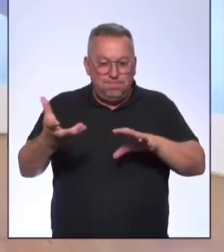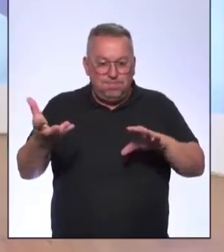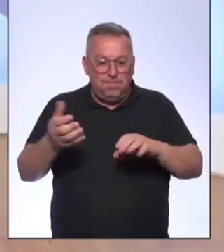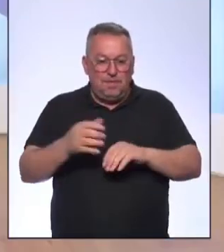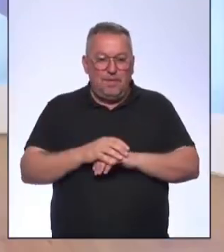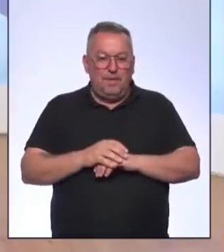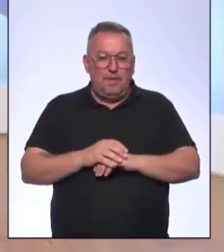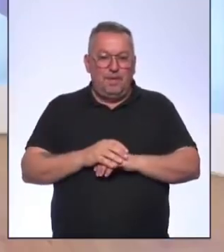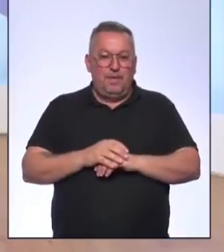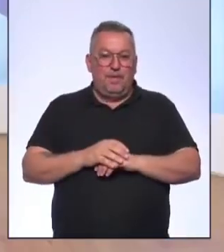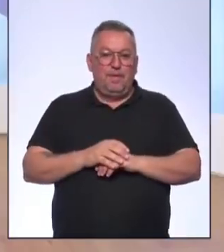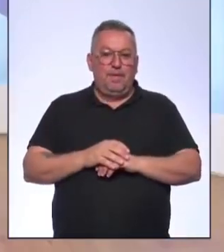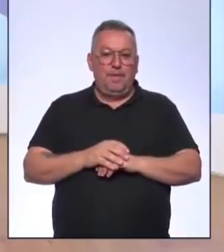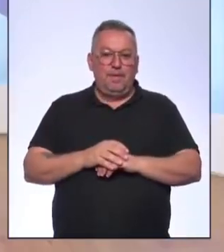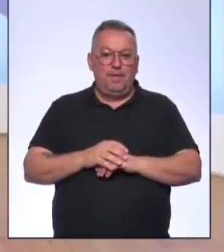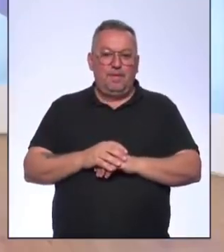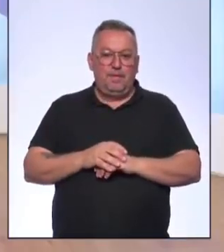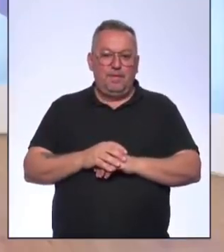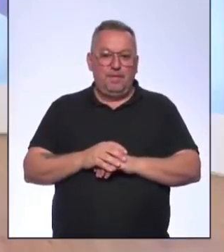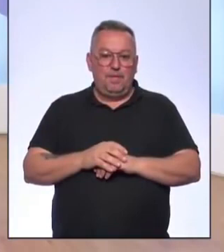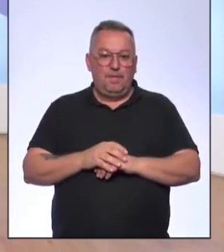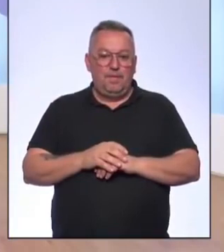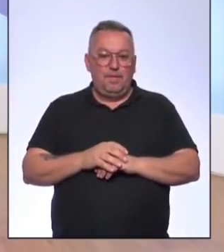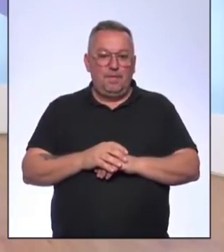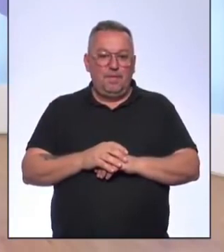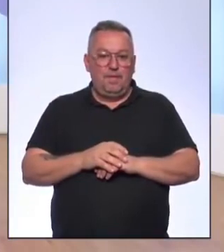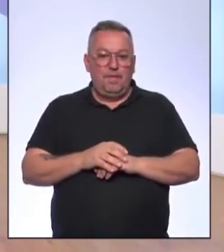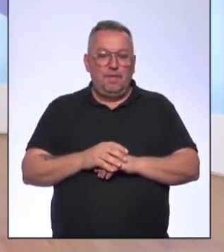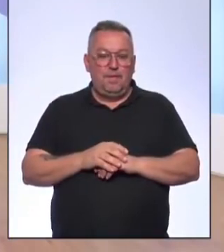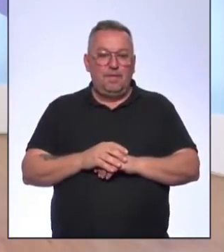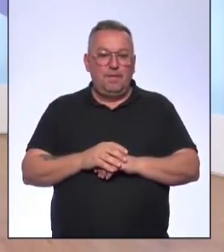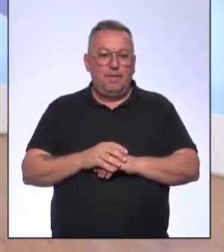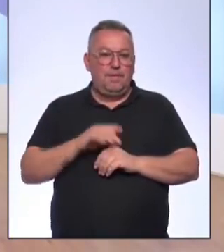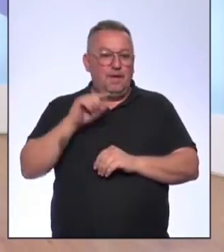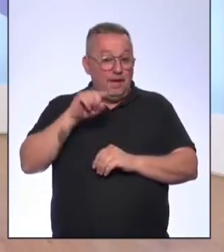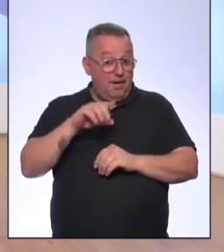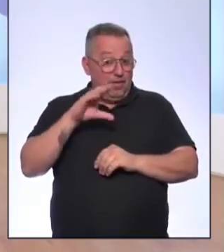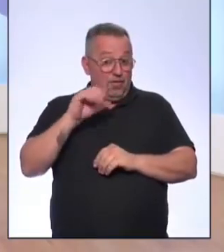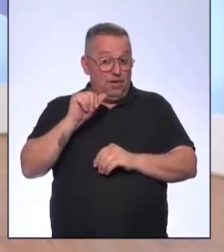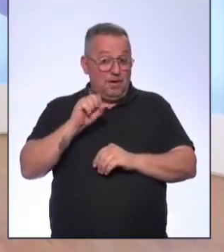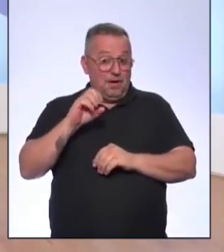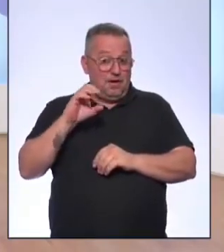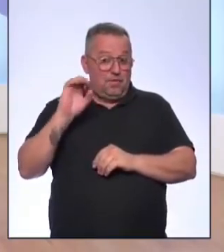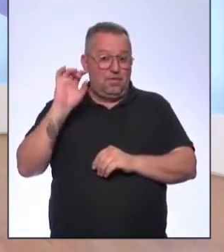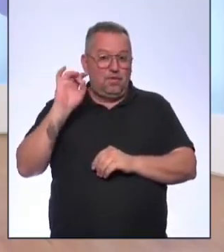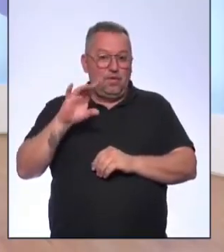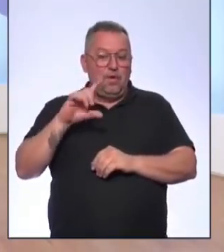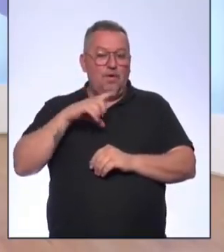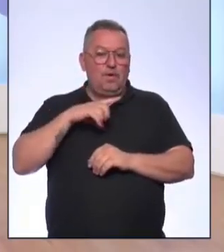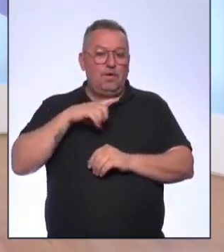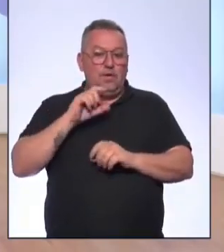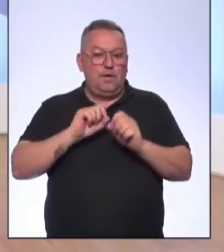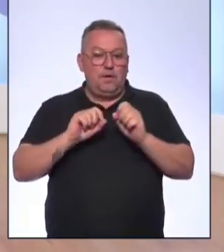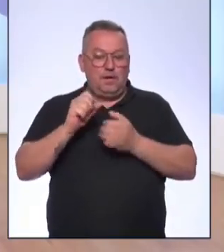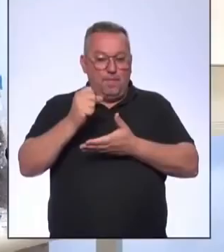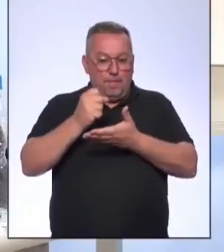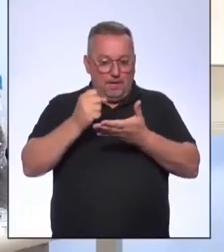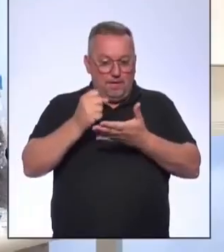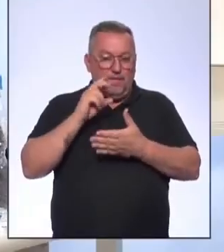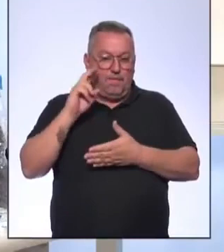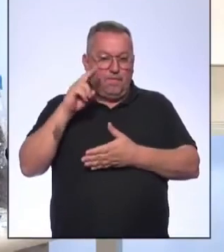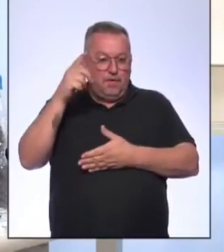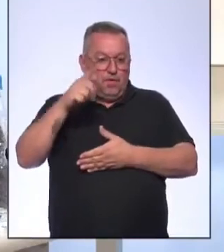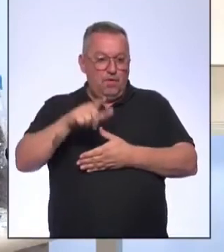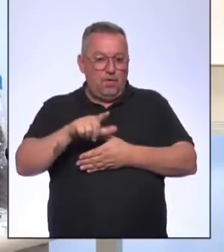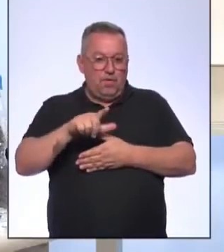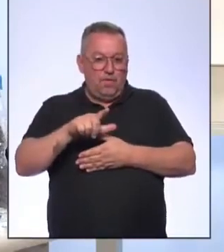more important. of course. Tá, In that case, nesse caso. In that case. Então, a gente tem aí essas palavras. Então, vamos ver de novo